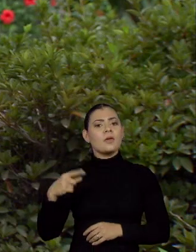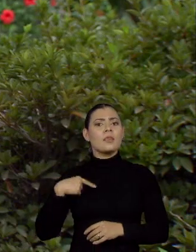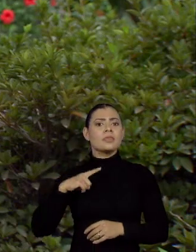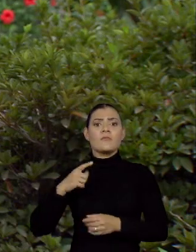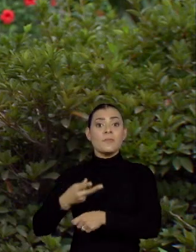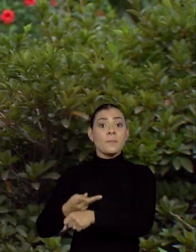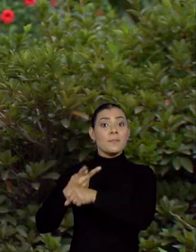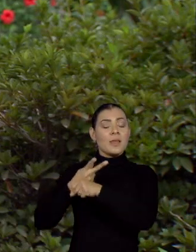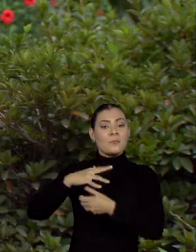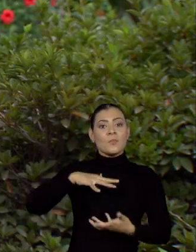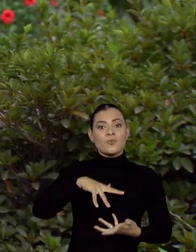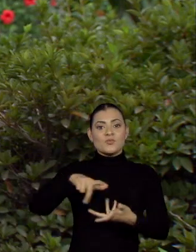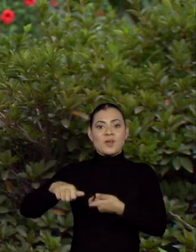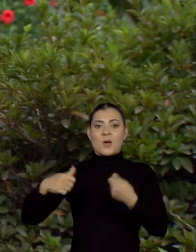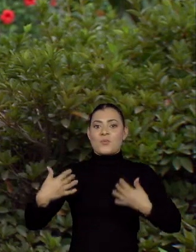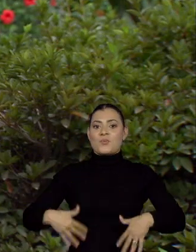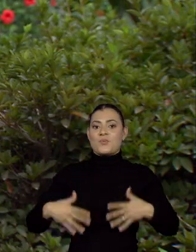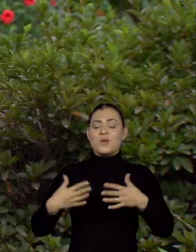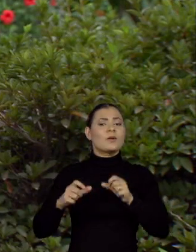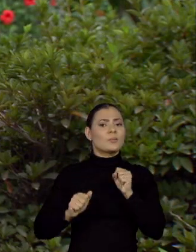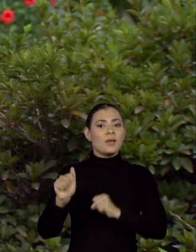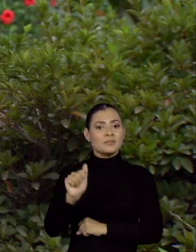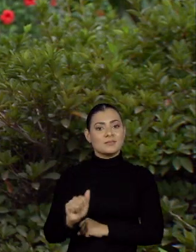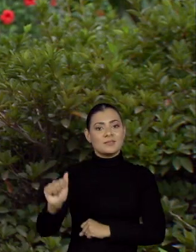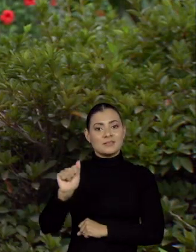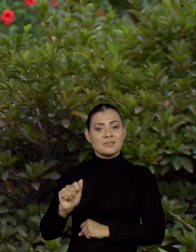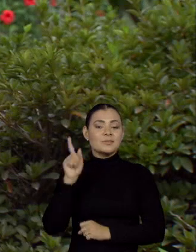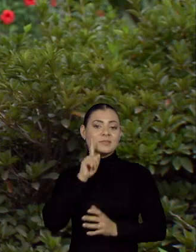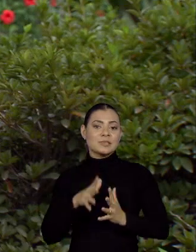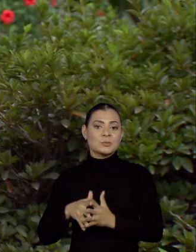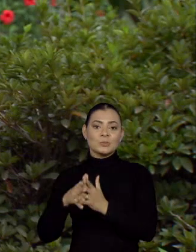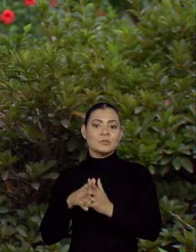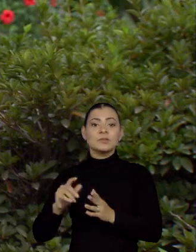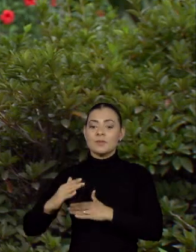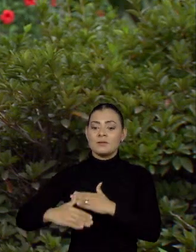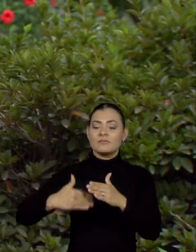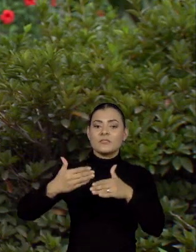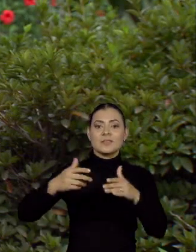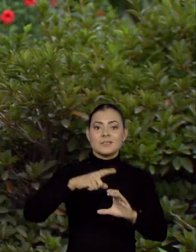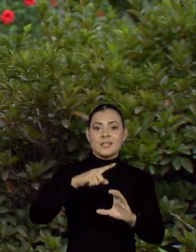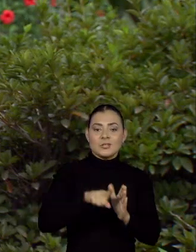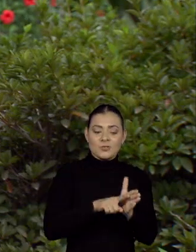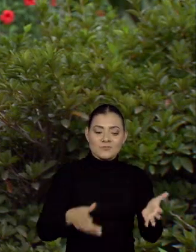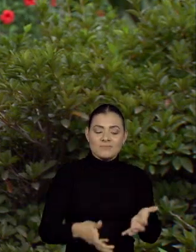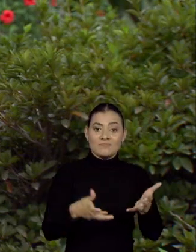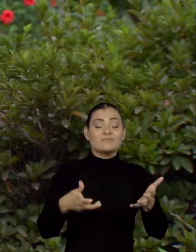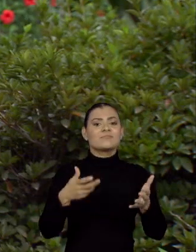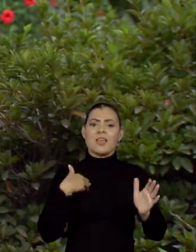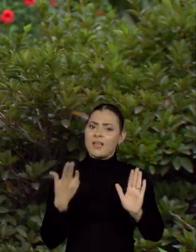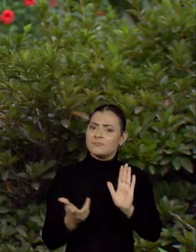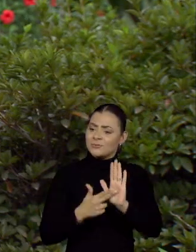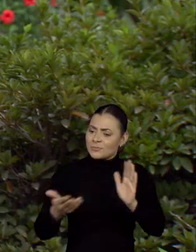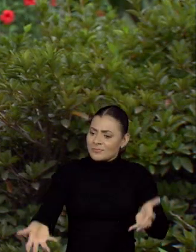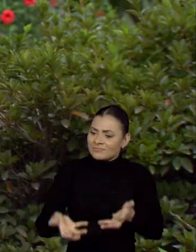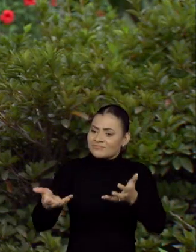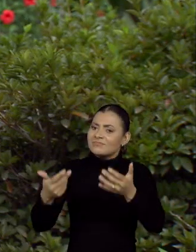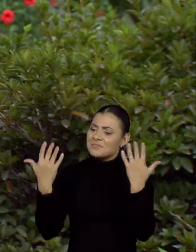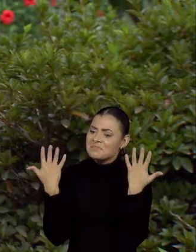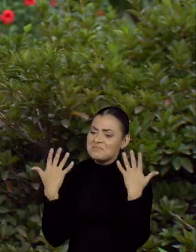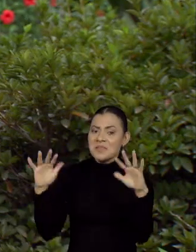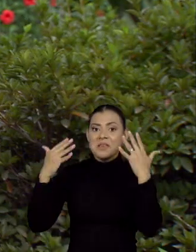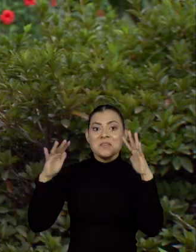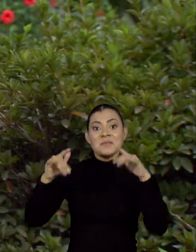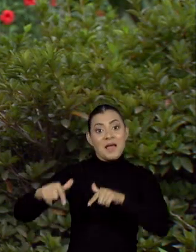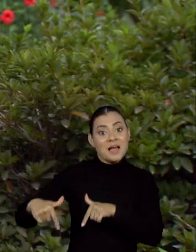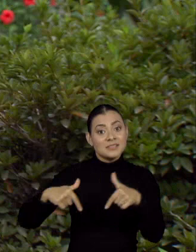importante prêmio internacional da Associação Americana para o Avanço da Ciência. Foi um reconhecimento pela atuação